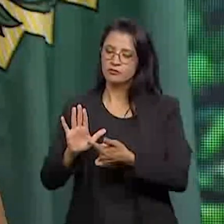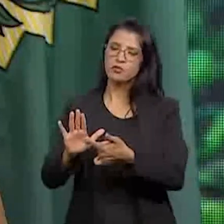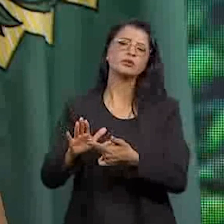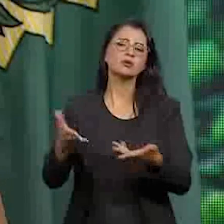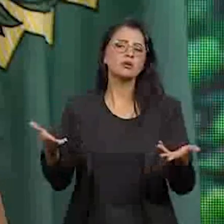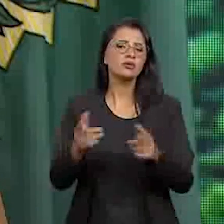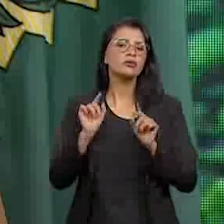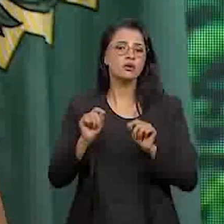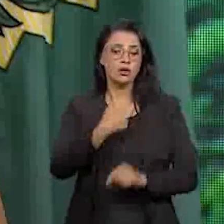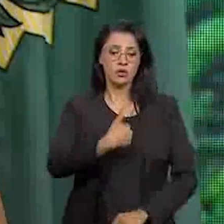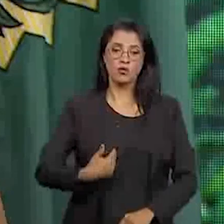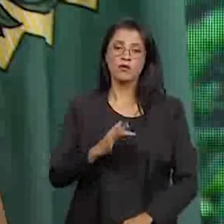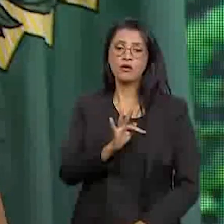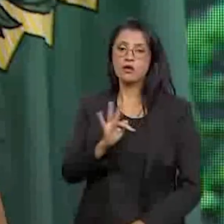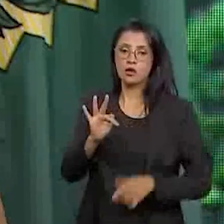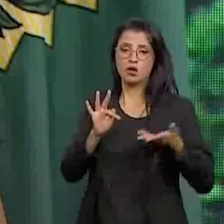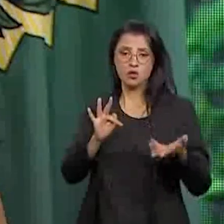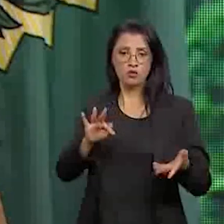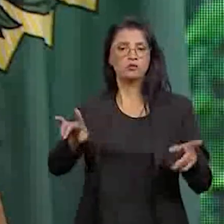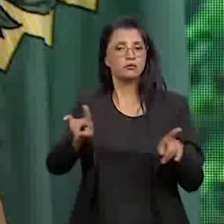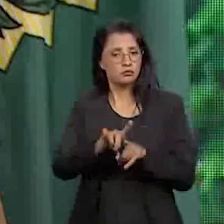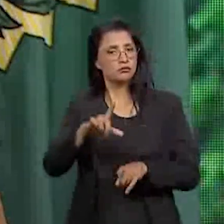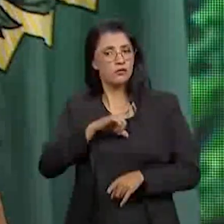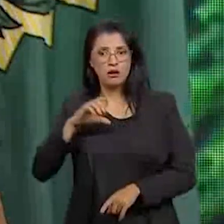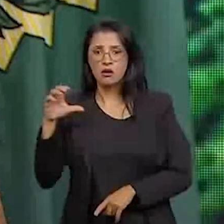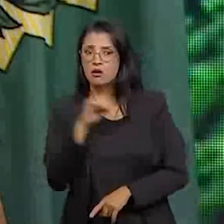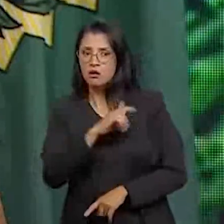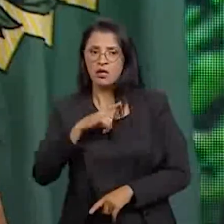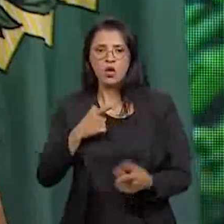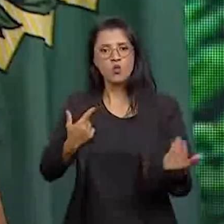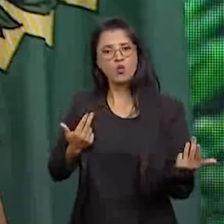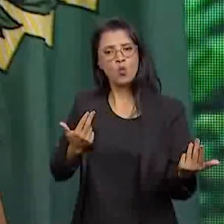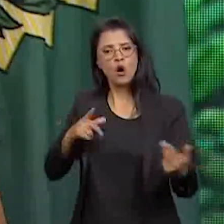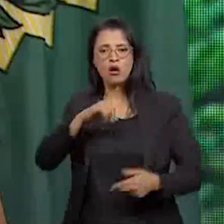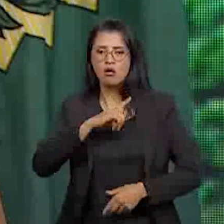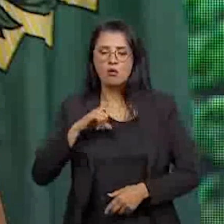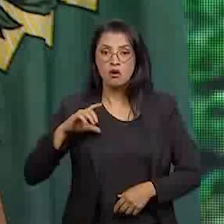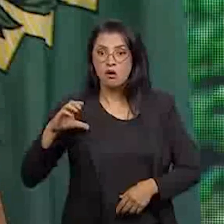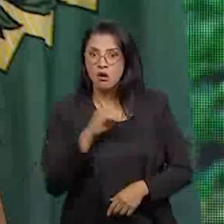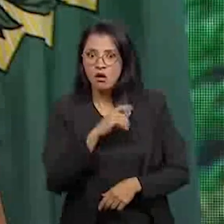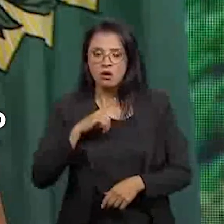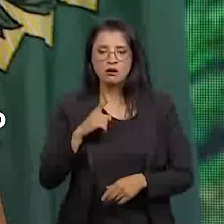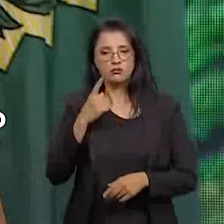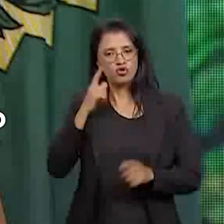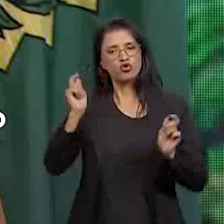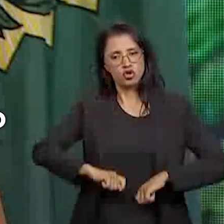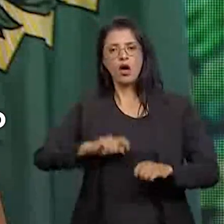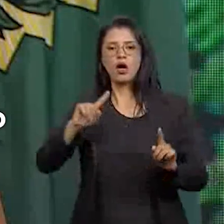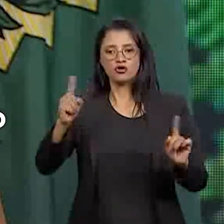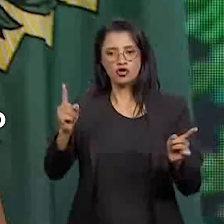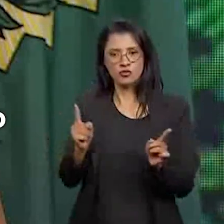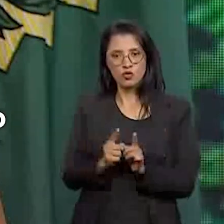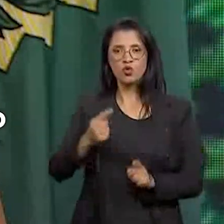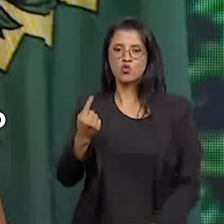hoje que o governo federal também tem muita pressa. Pressa que já foi capaz de reduzir para um terço